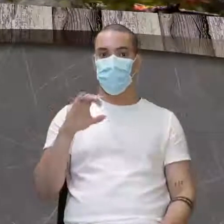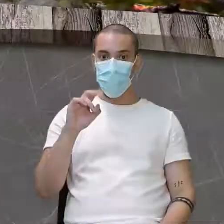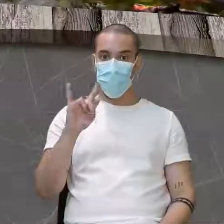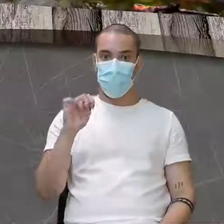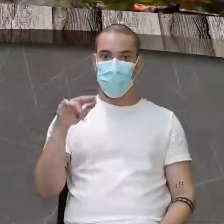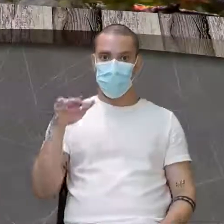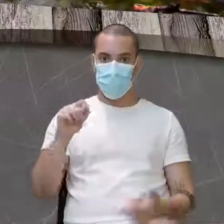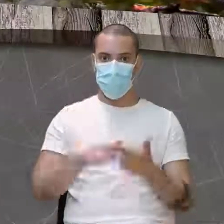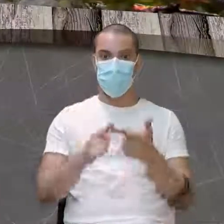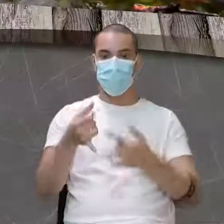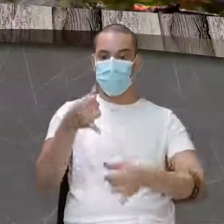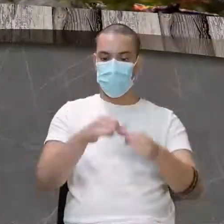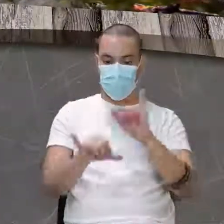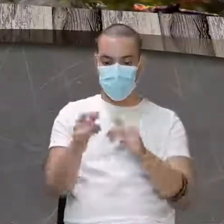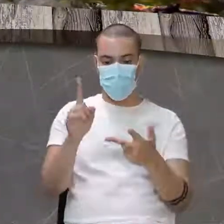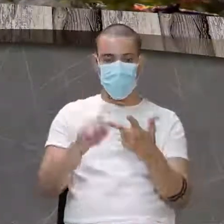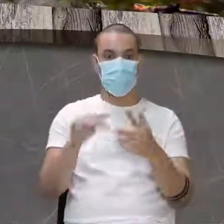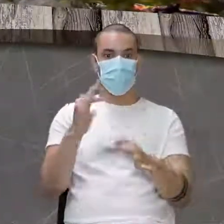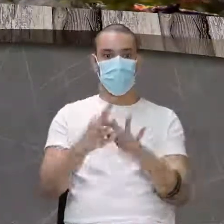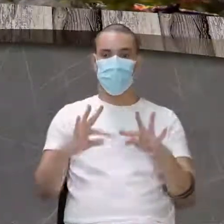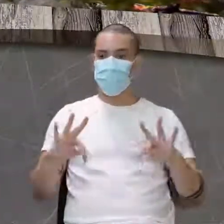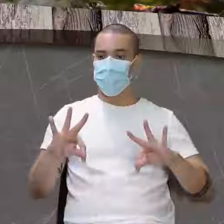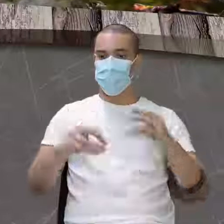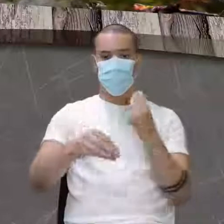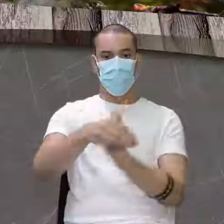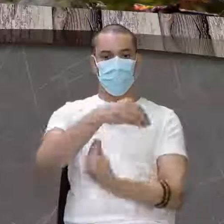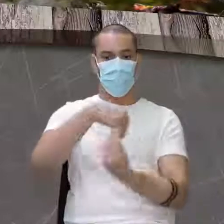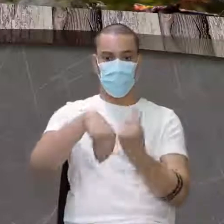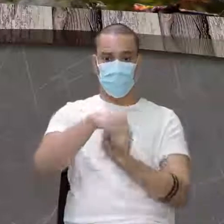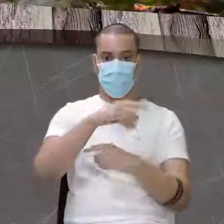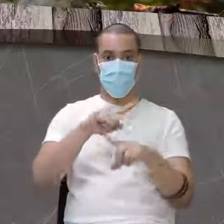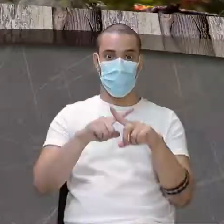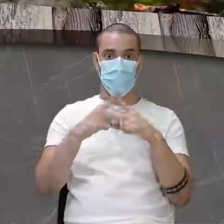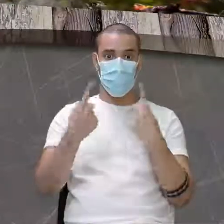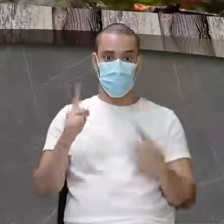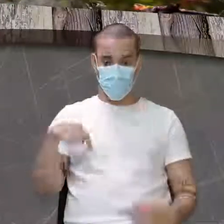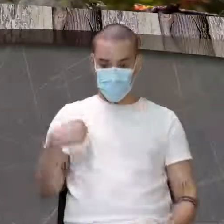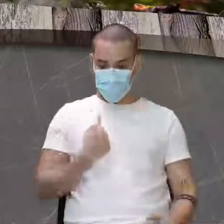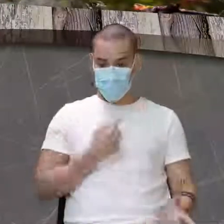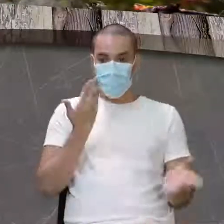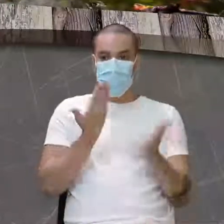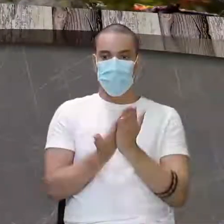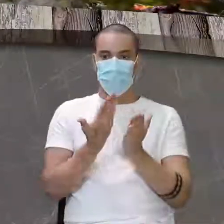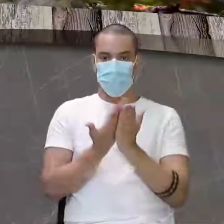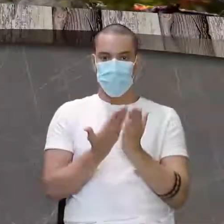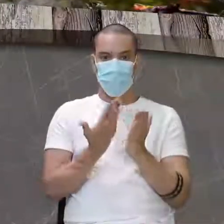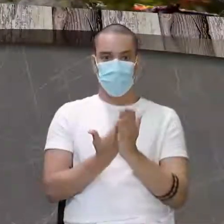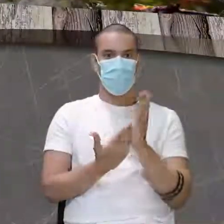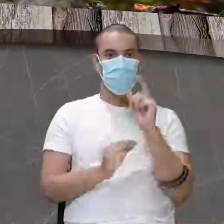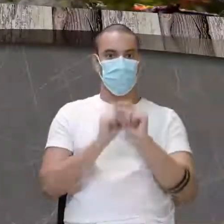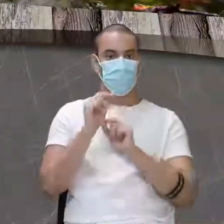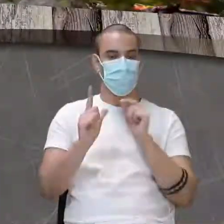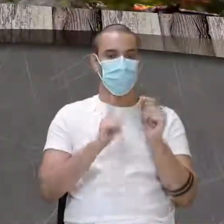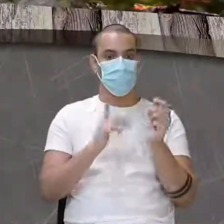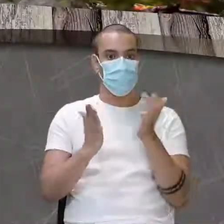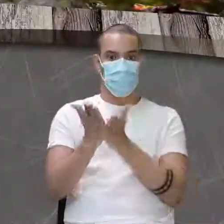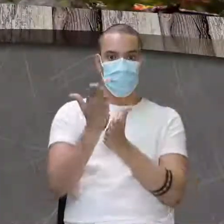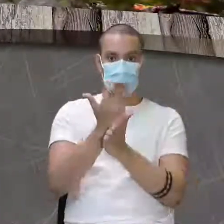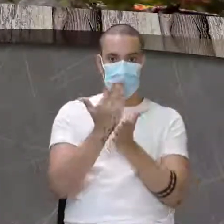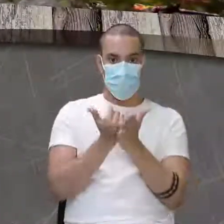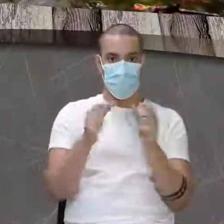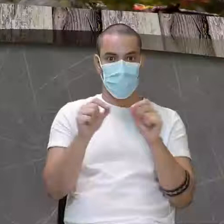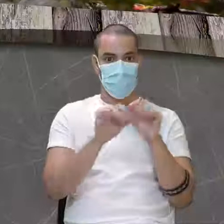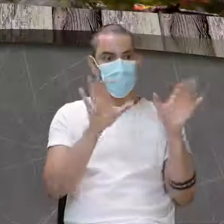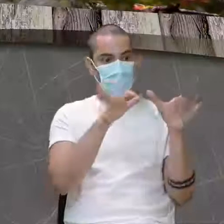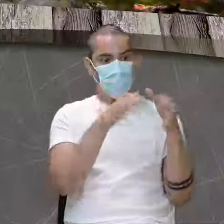quanto a questão física. Está tudo ali misturado. Só que a gente, a nível de estudo, a gente separa, né? Faz os